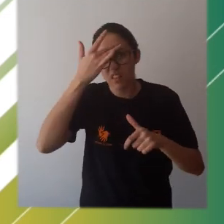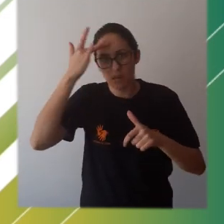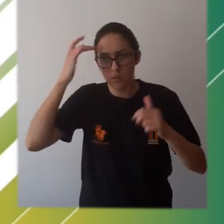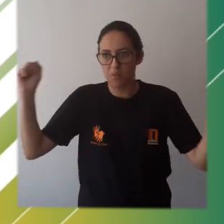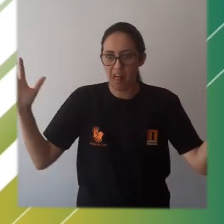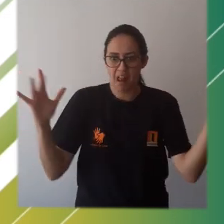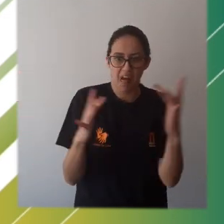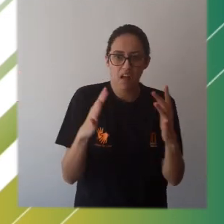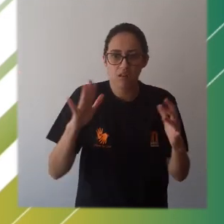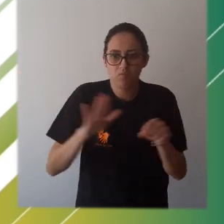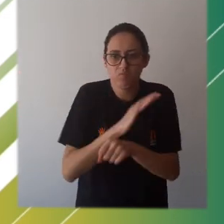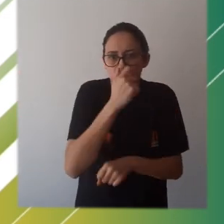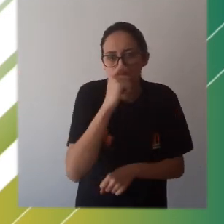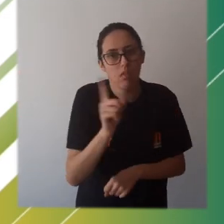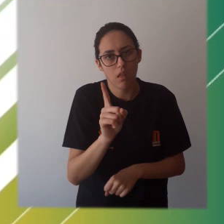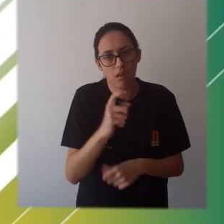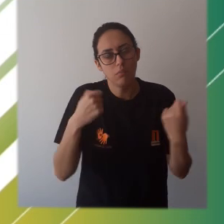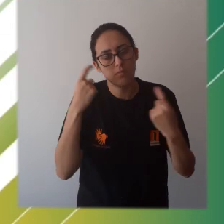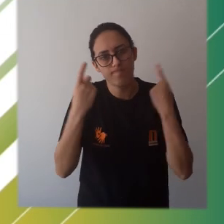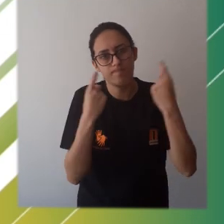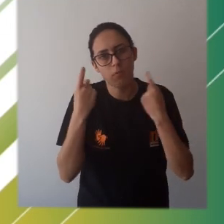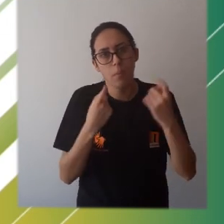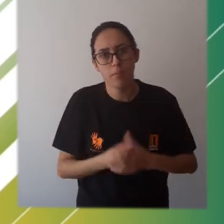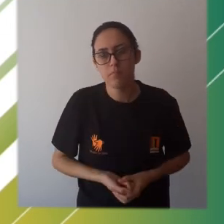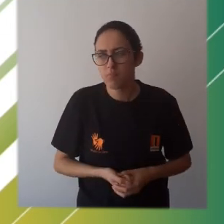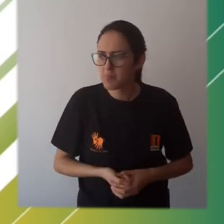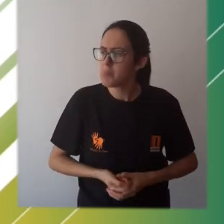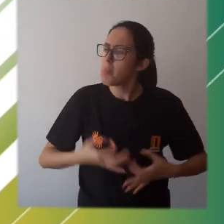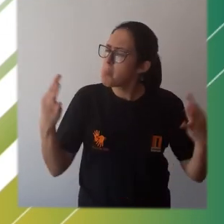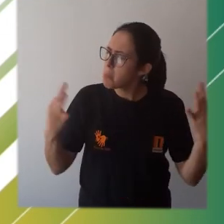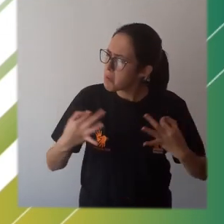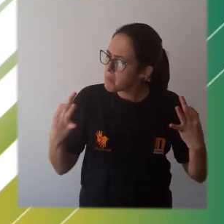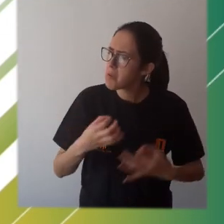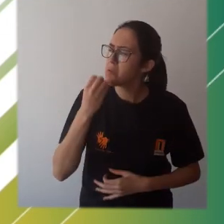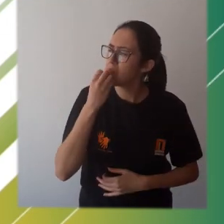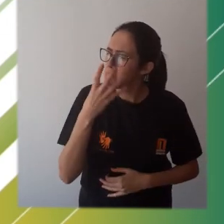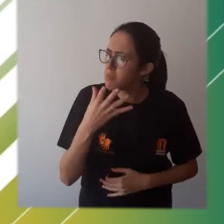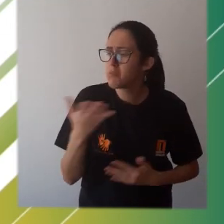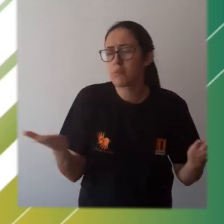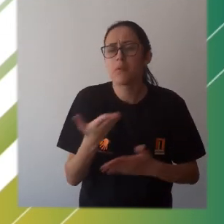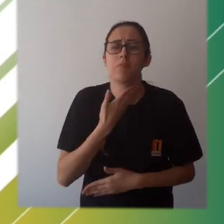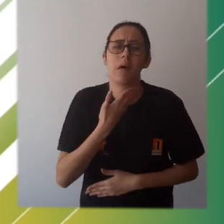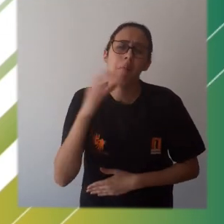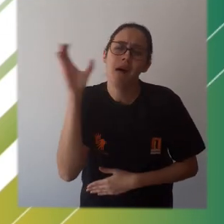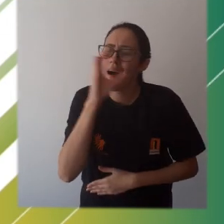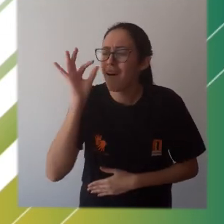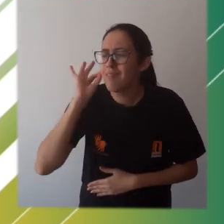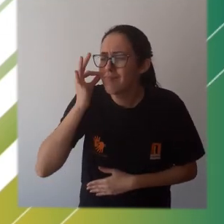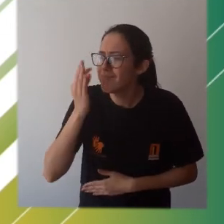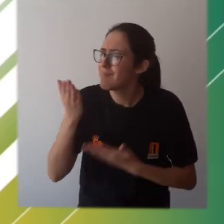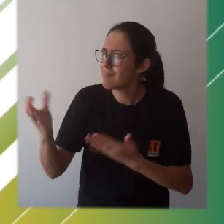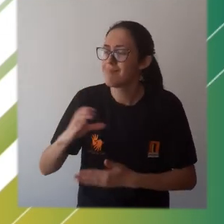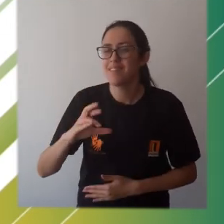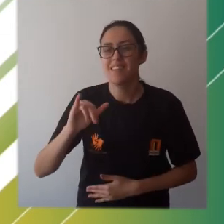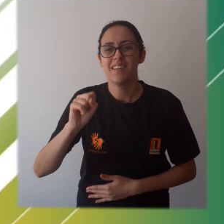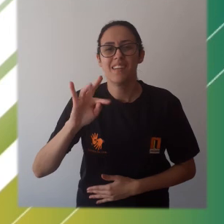evitar a aglomeração de pessoas. Até nisso a gente está pensando. Perfeito. Papo quando é bom, passar rápido.